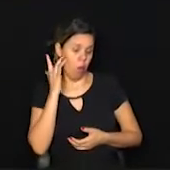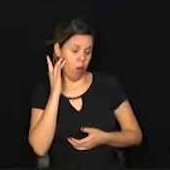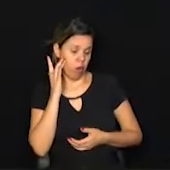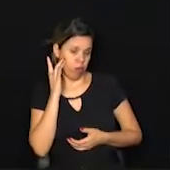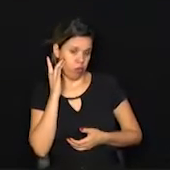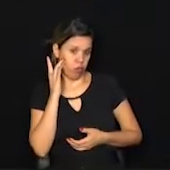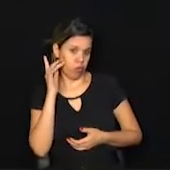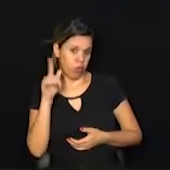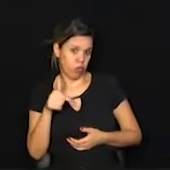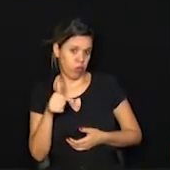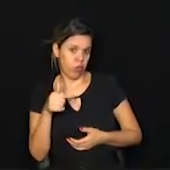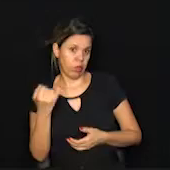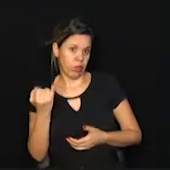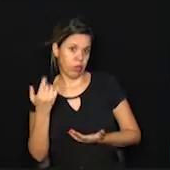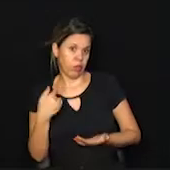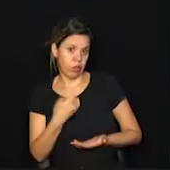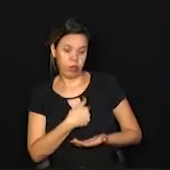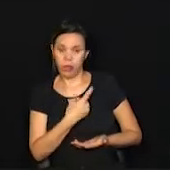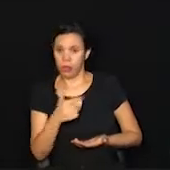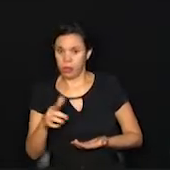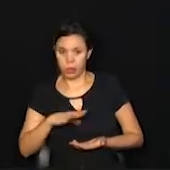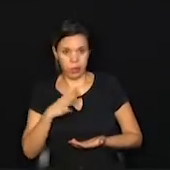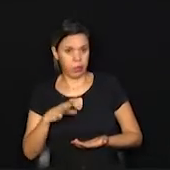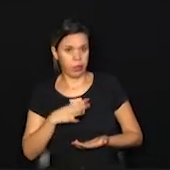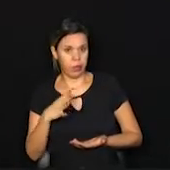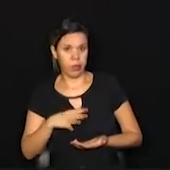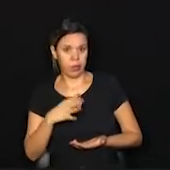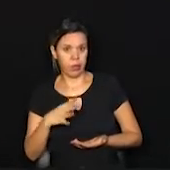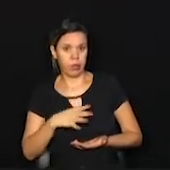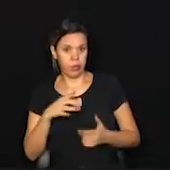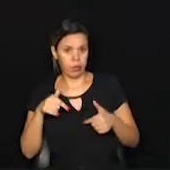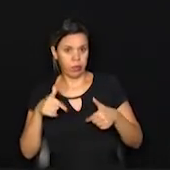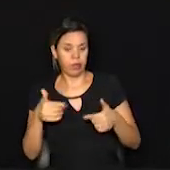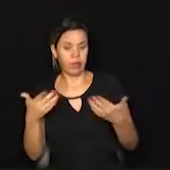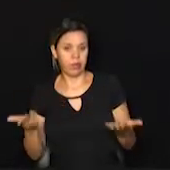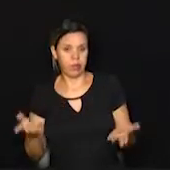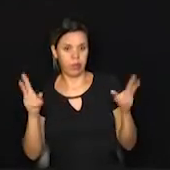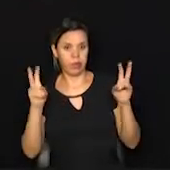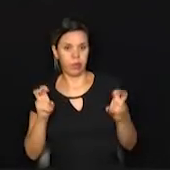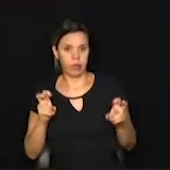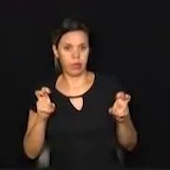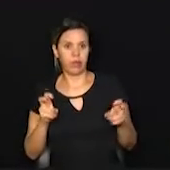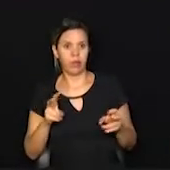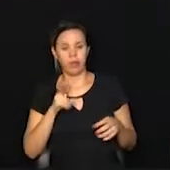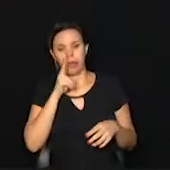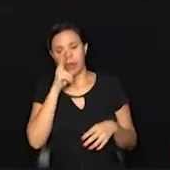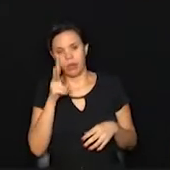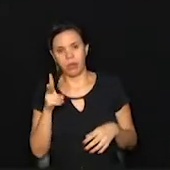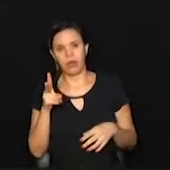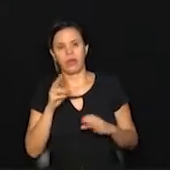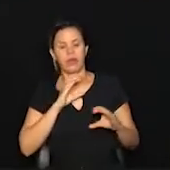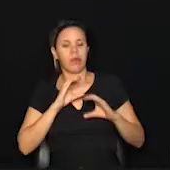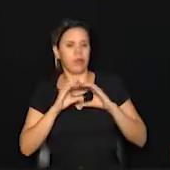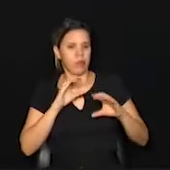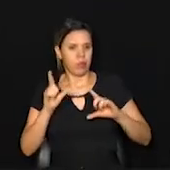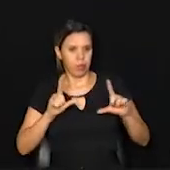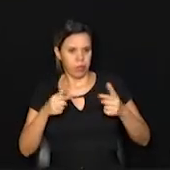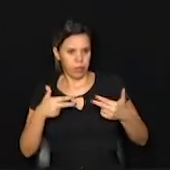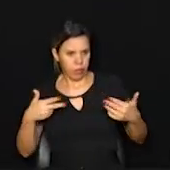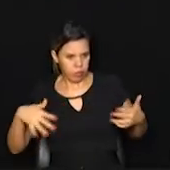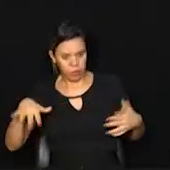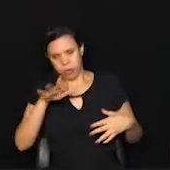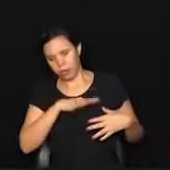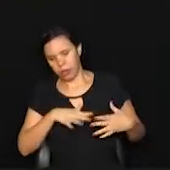elemento é chave se a gente não tiver coragem de enfrentar esse tema das Forças Armadas os meios de comunicação